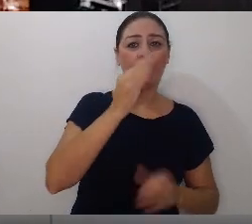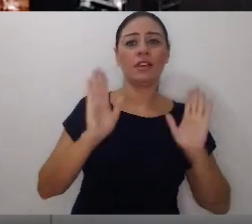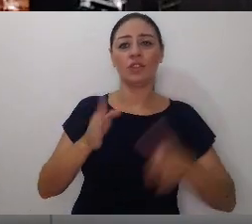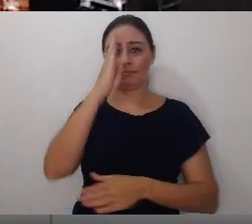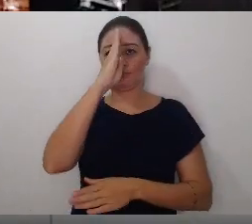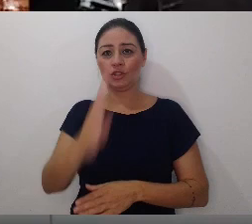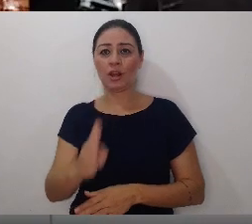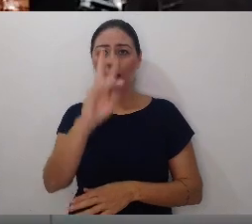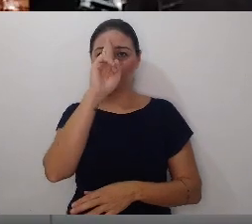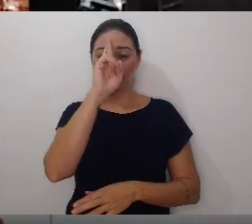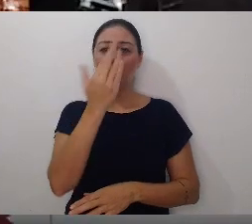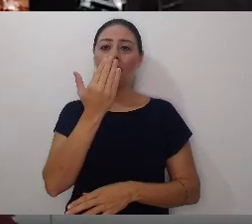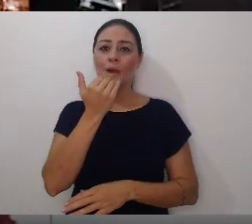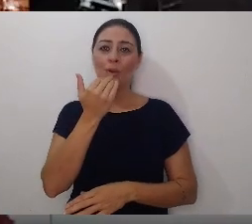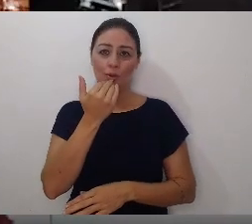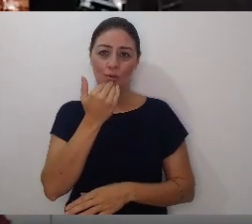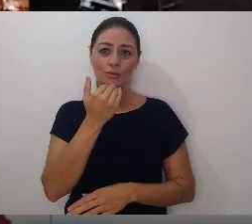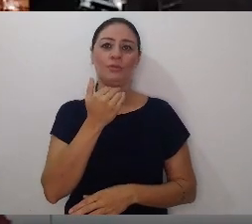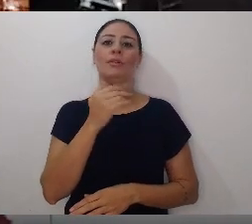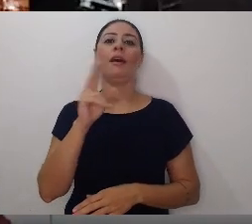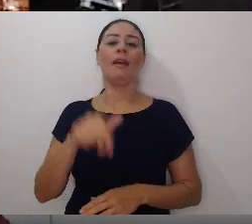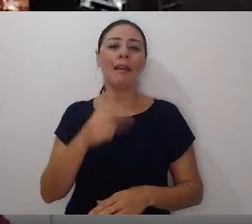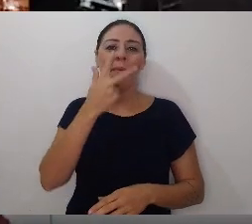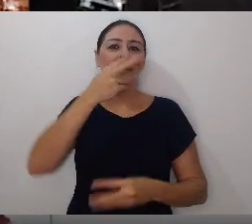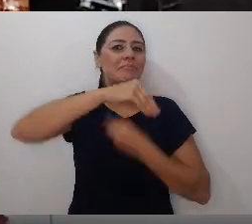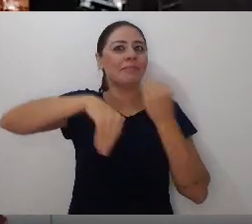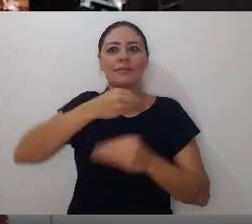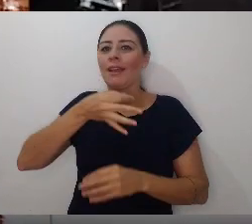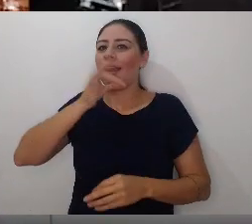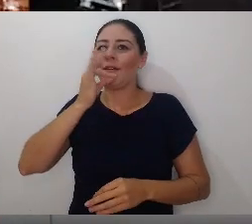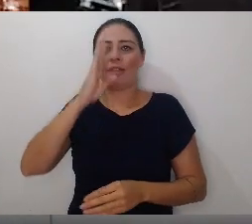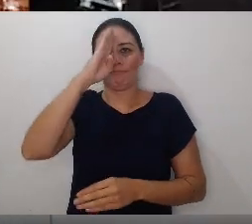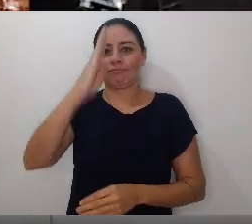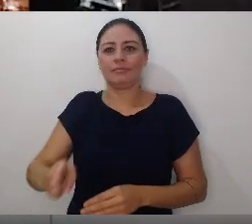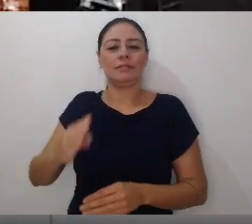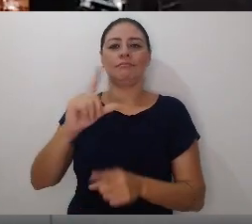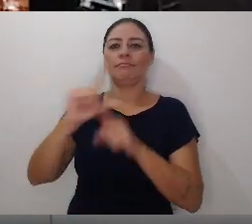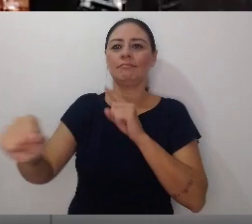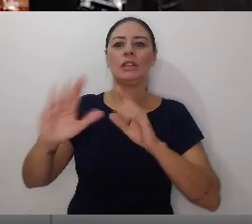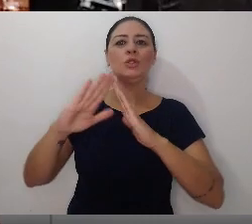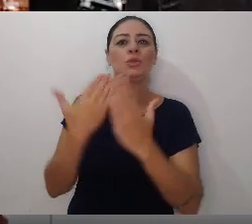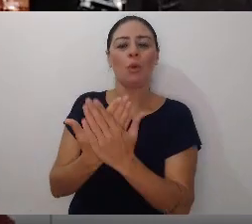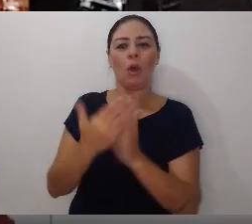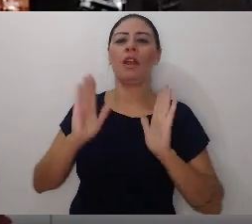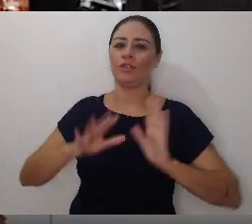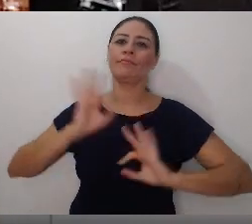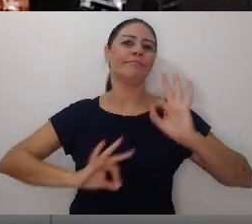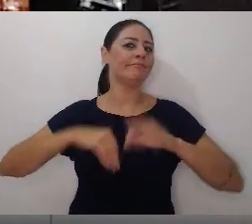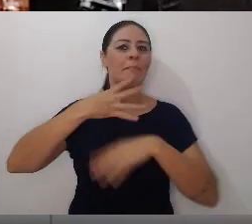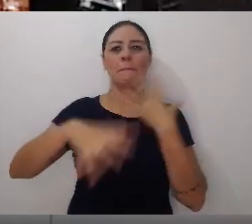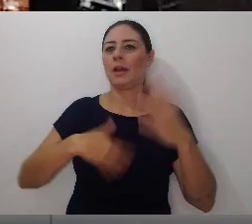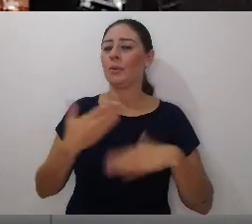alimentação do café da manhã, já iam para o almoço, às vezes um almoço ali, almoço que eu chamo, tomavam um café e iam para